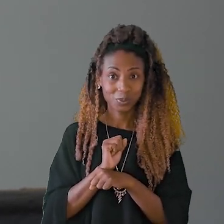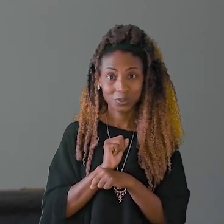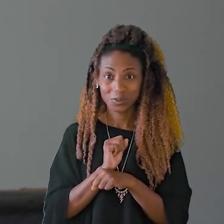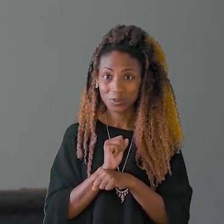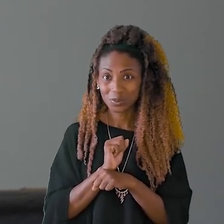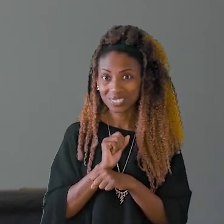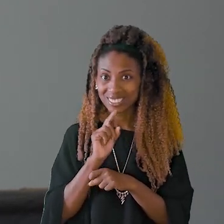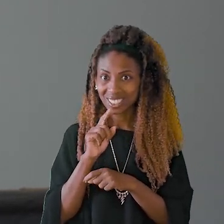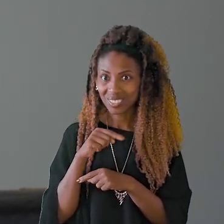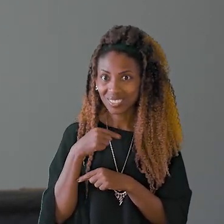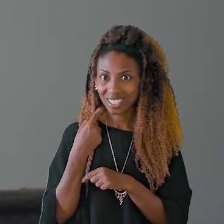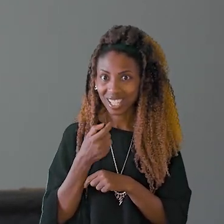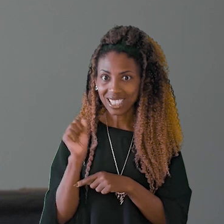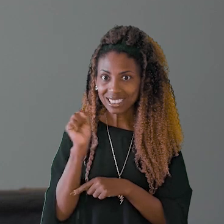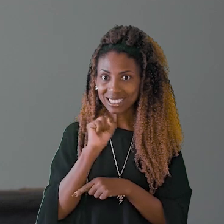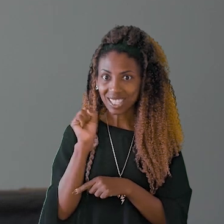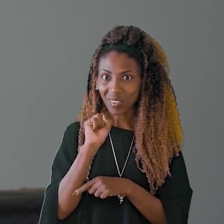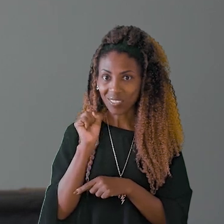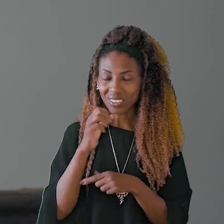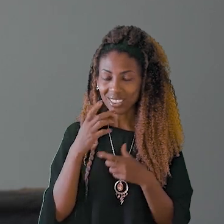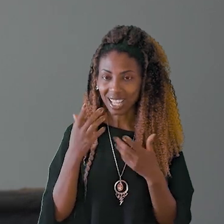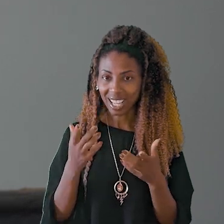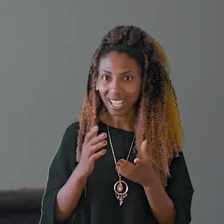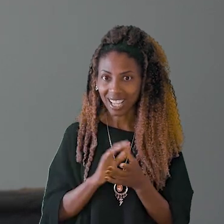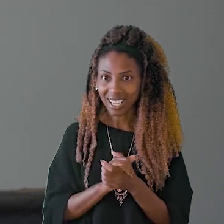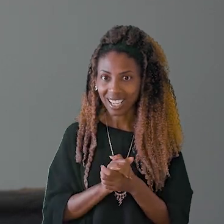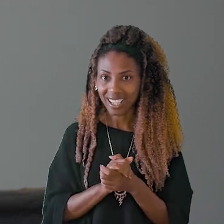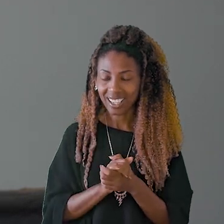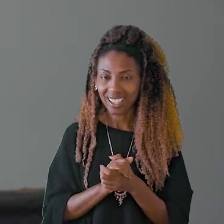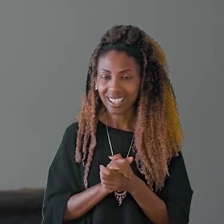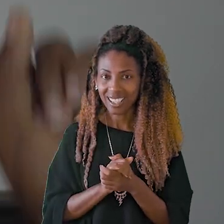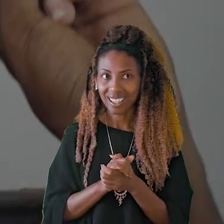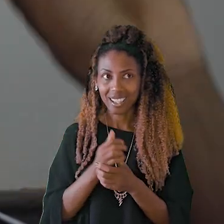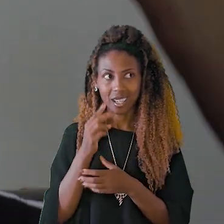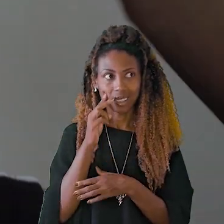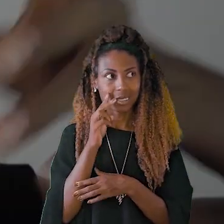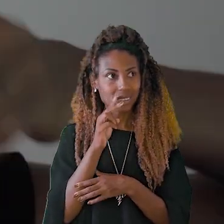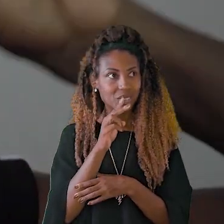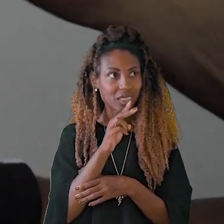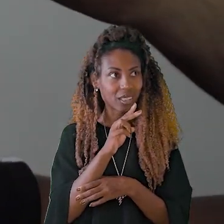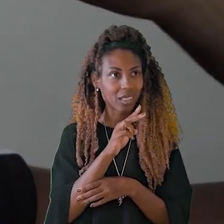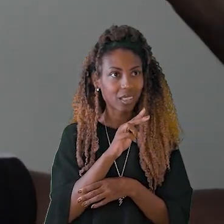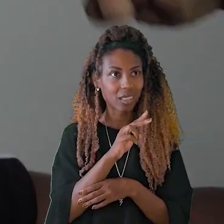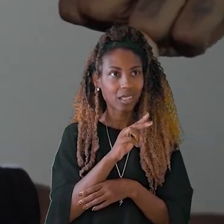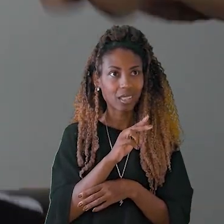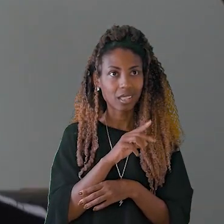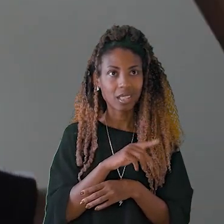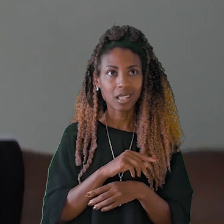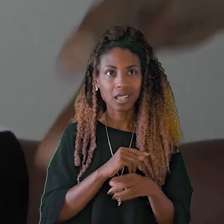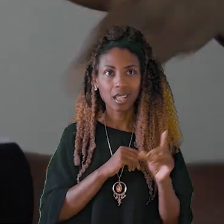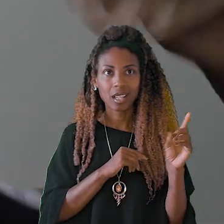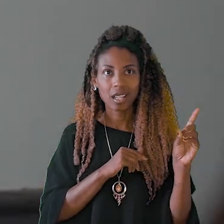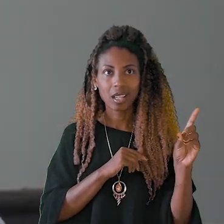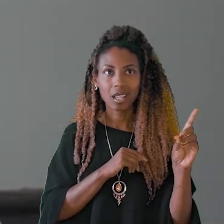a pouco, segundos, assim, questão de segundos, assim. Eu tô vendo ela veio toda coberta,